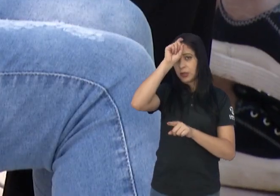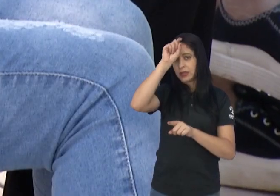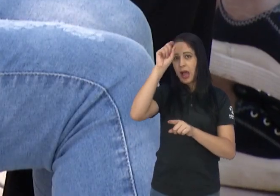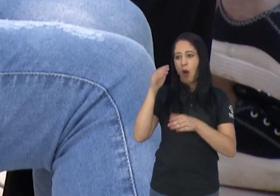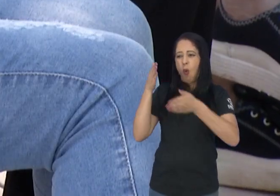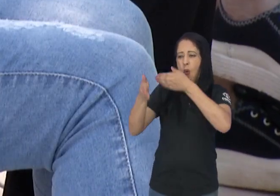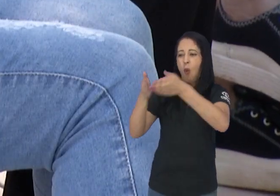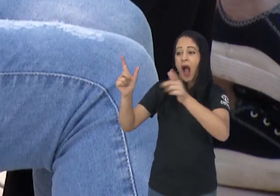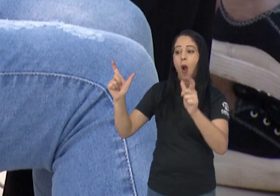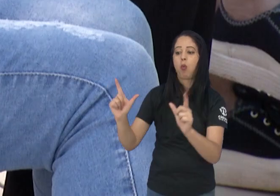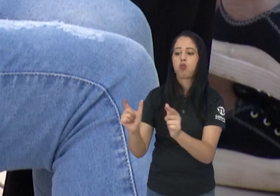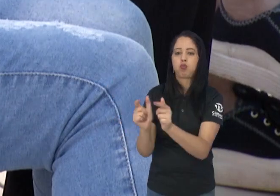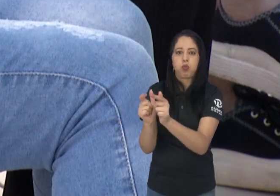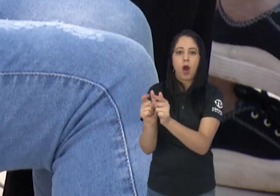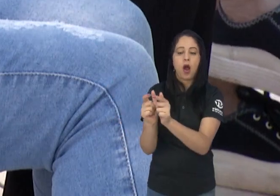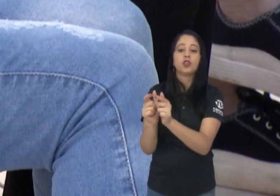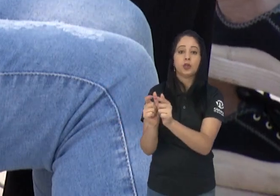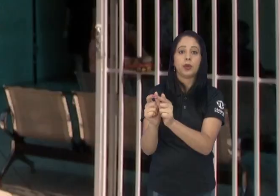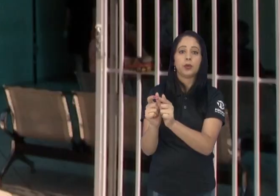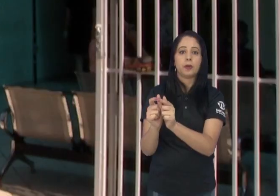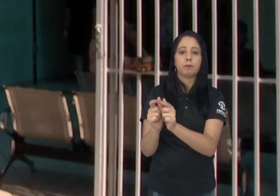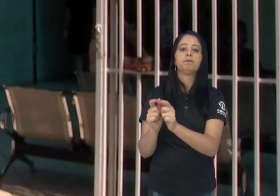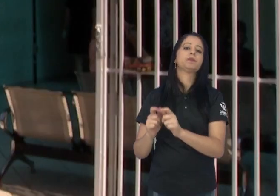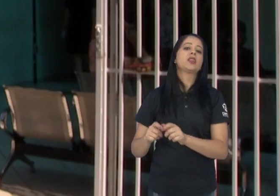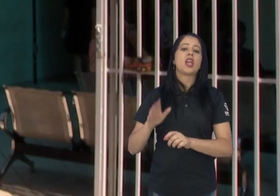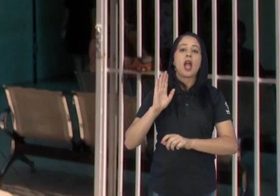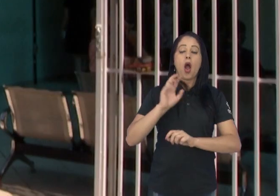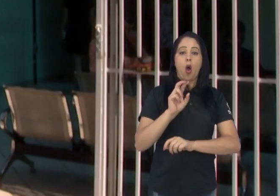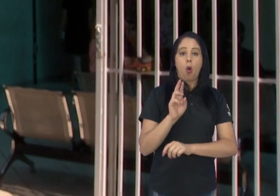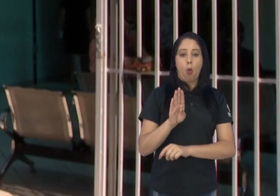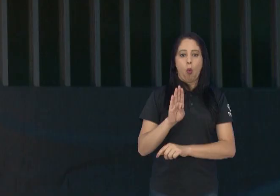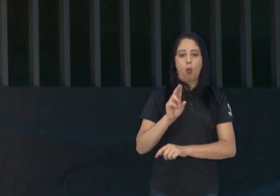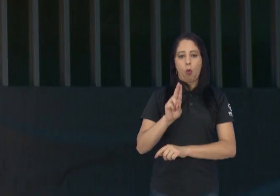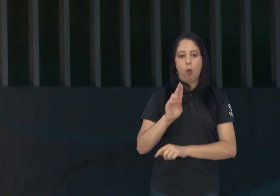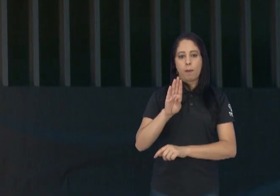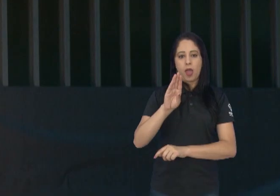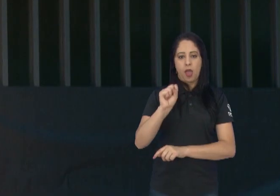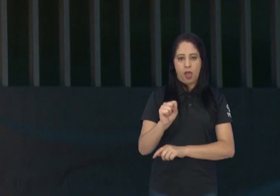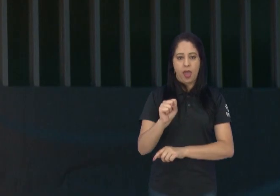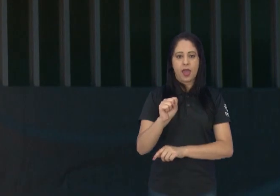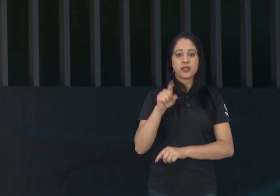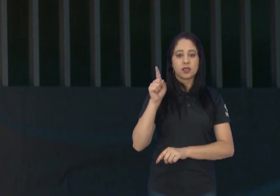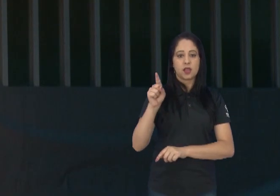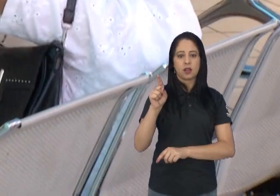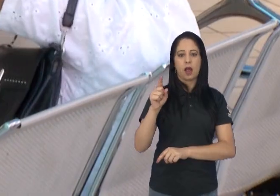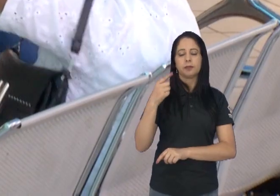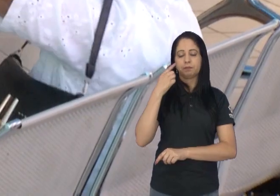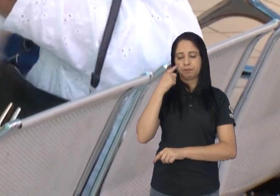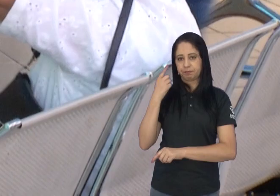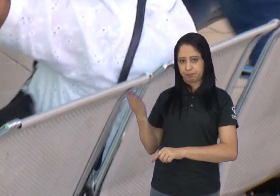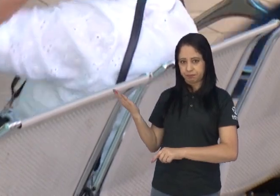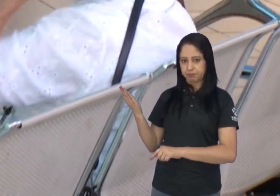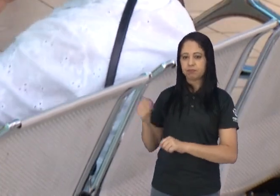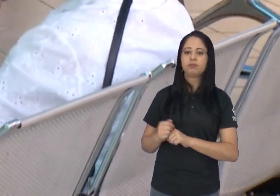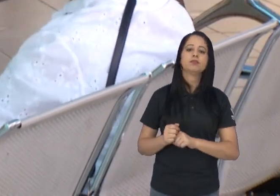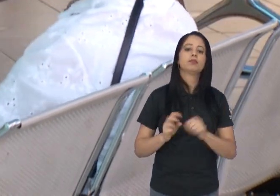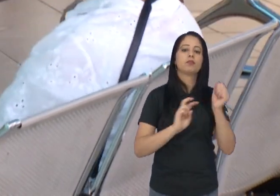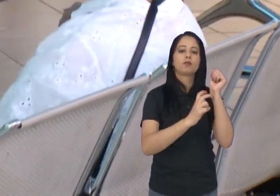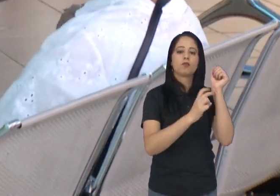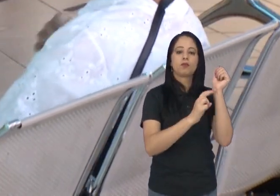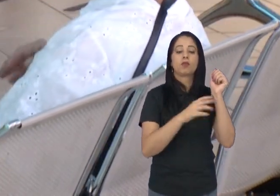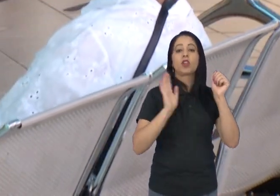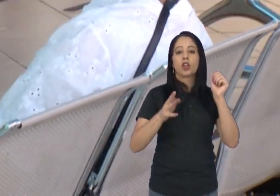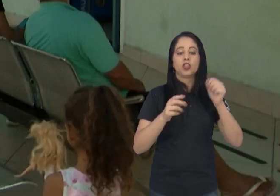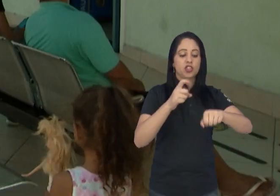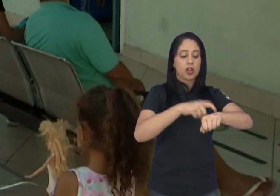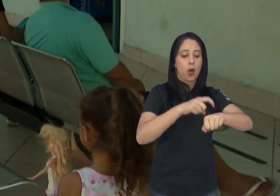Algumas unidades já têm o horário estendido. É o caso da UBS da Vila Industrial Itatetuba, que fica aberta até às 7 horas